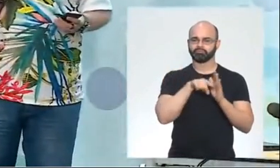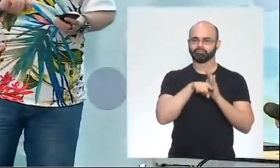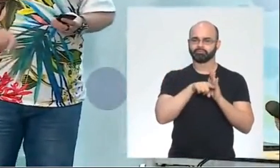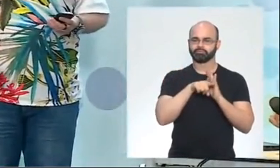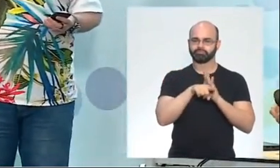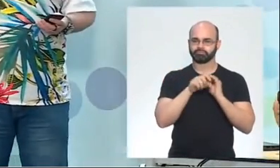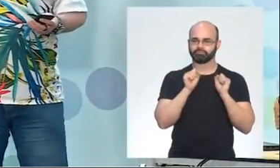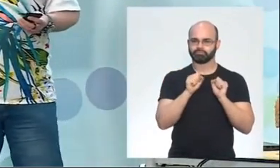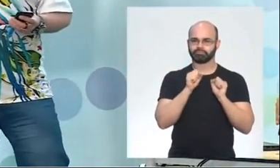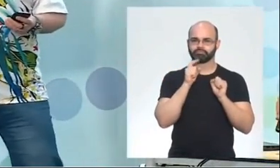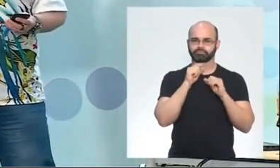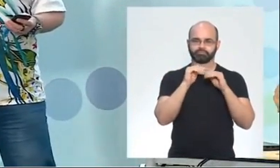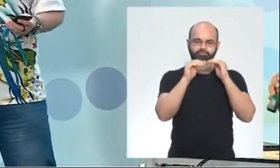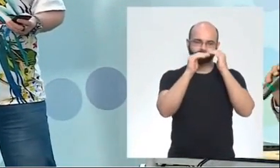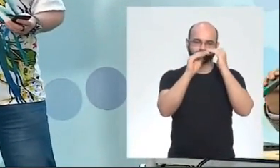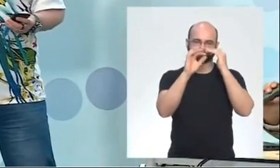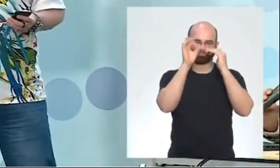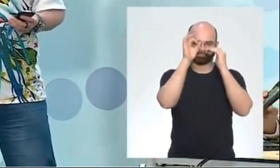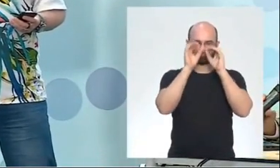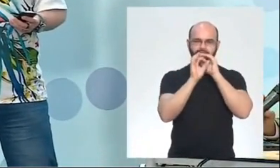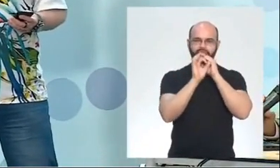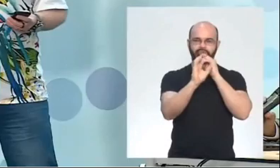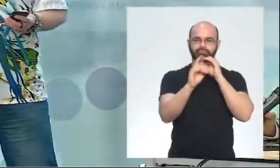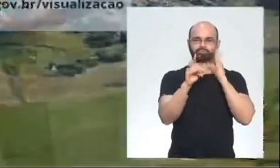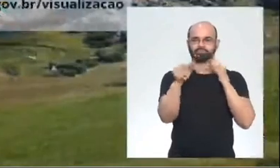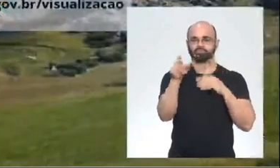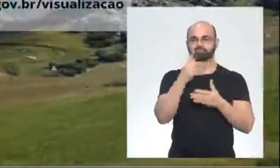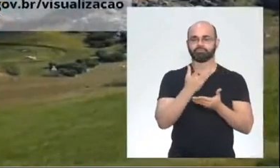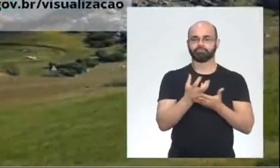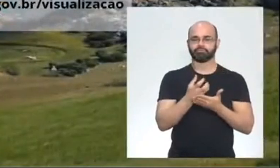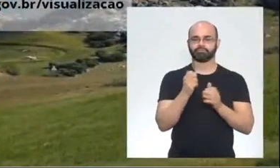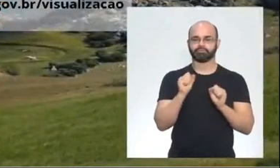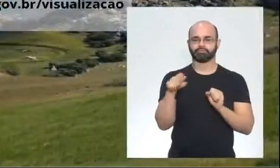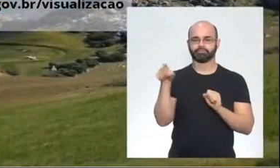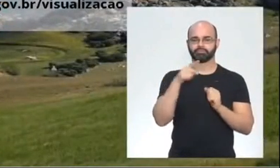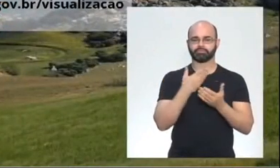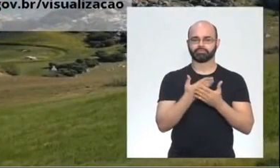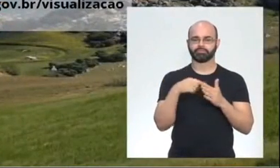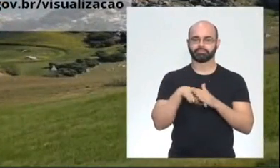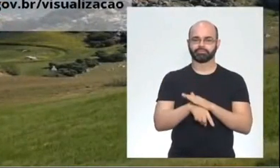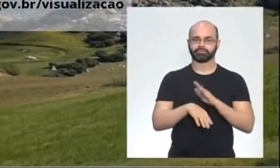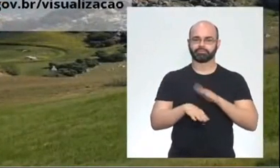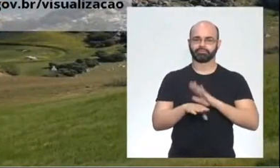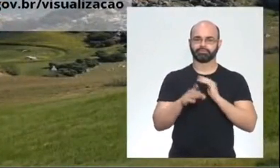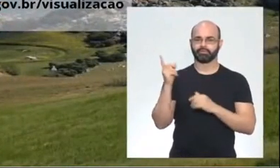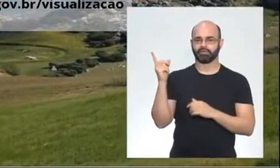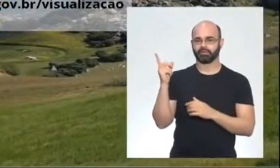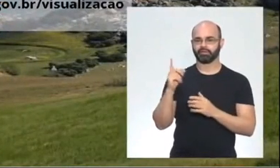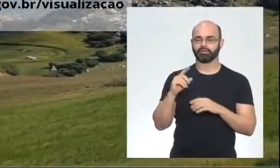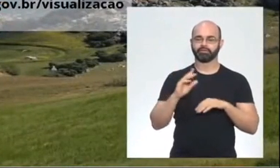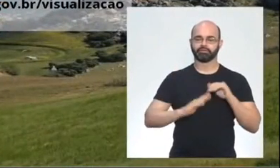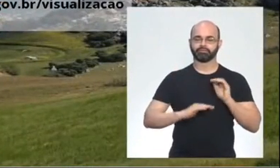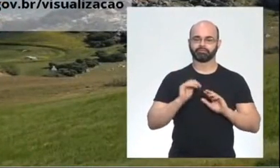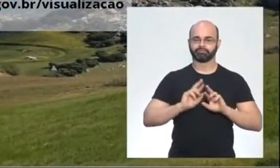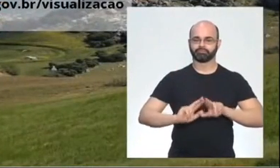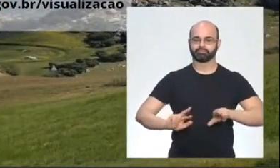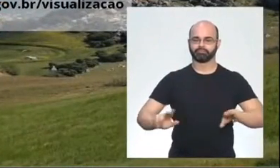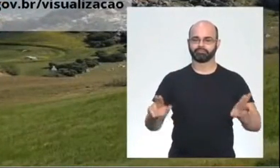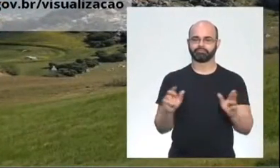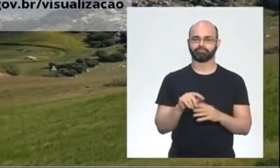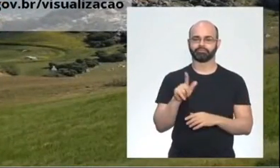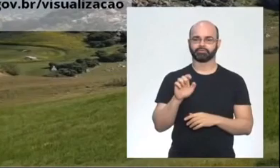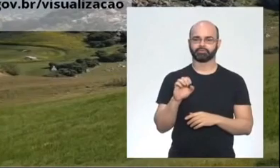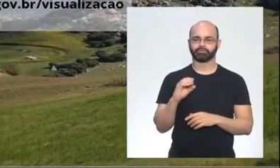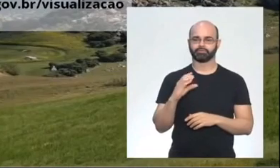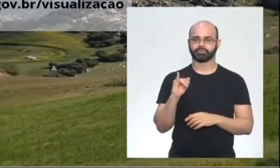equipamentos, né, entrem rapidamente no Saiba Mais, printem a tela para vocês pesquisarem aí sobre manuais técnicos em geociências.